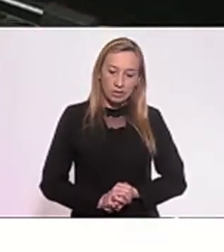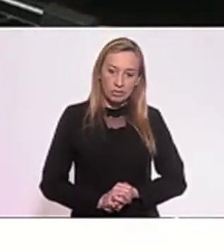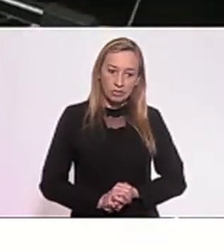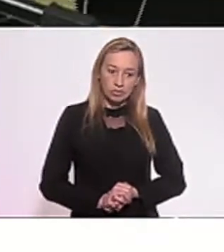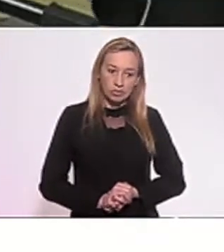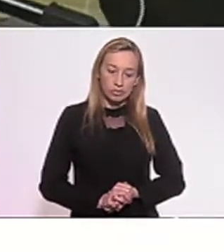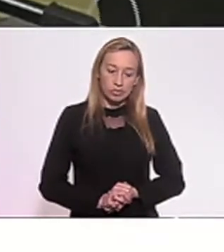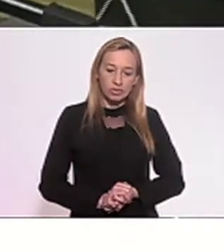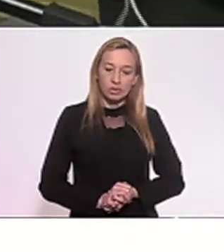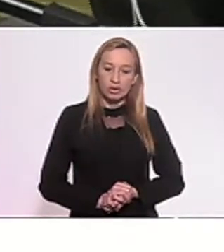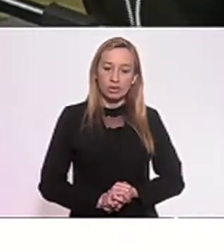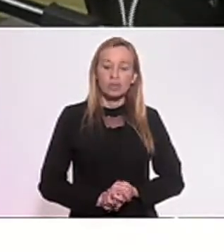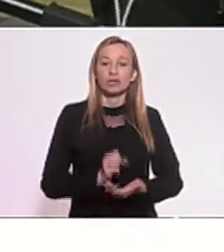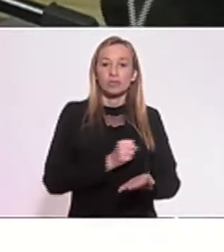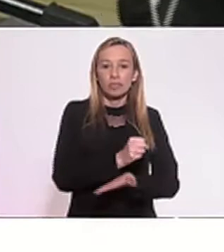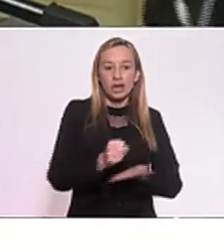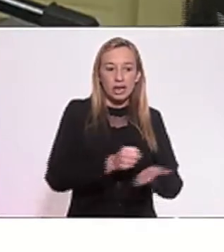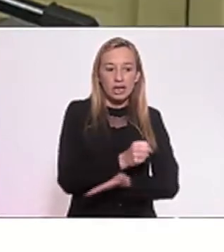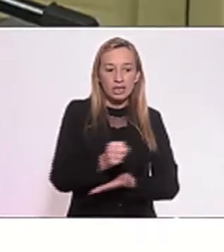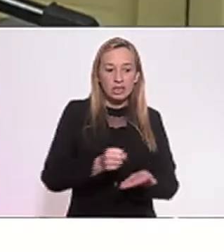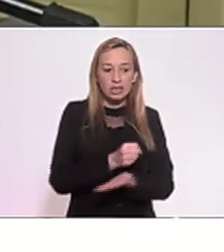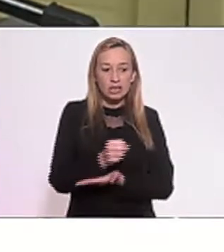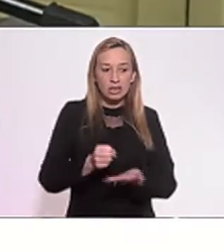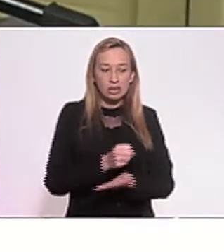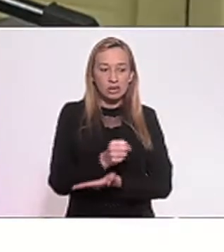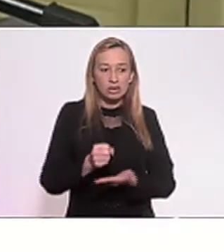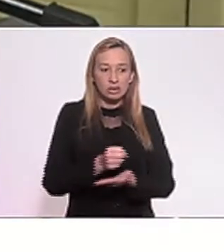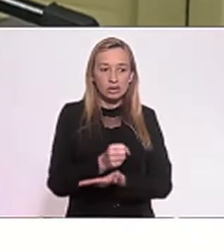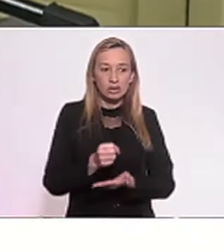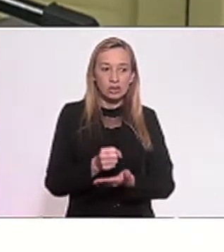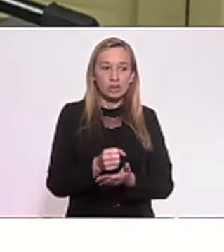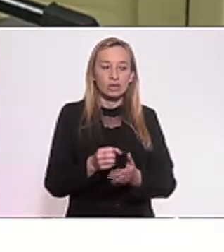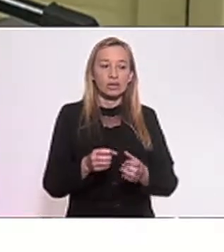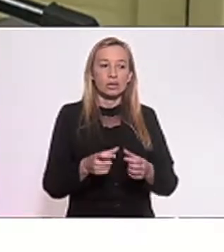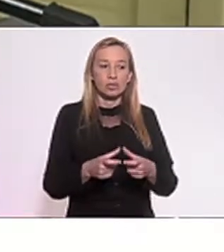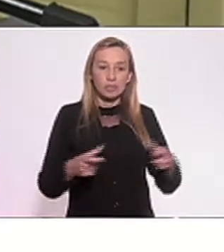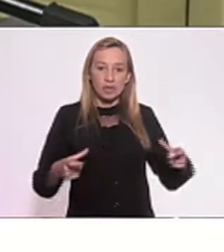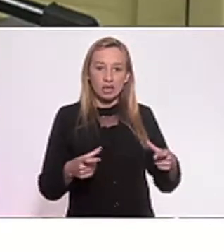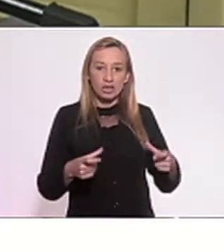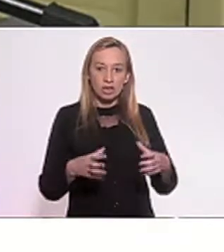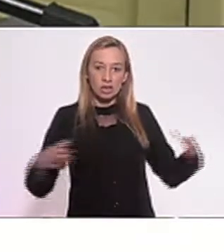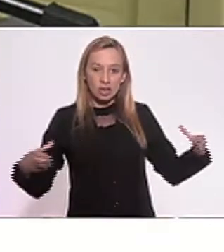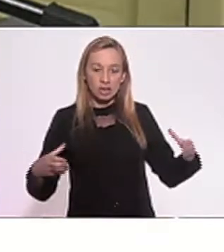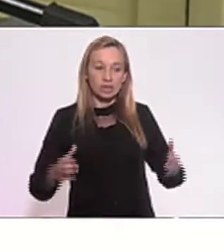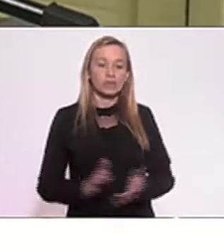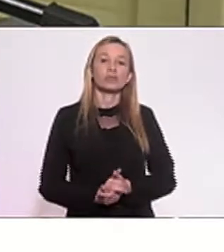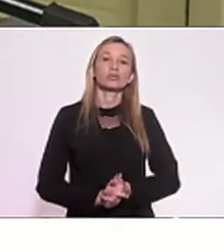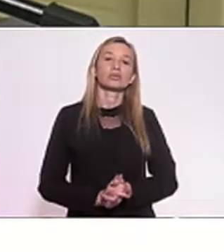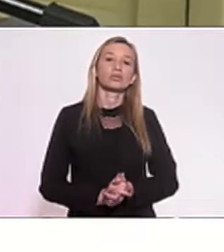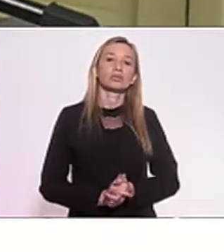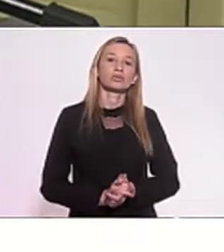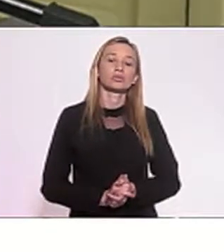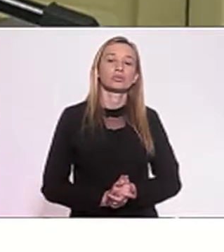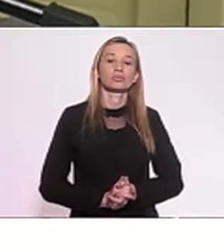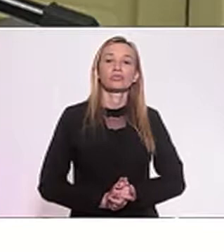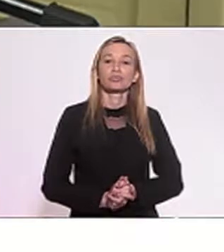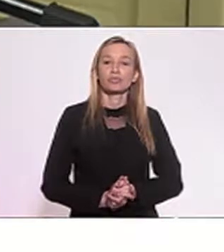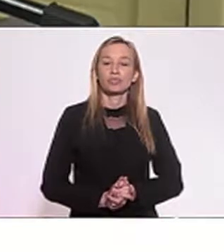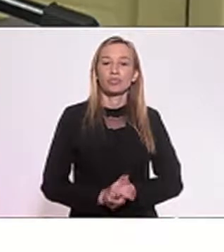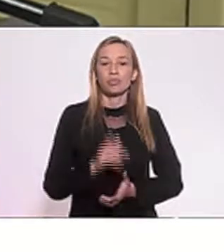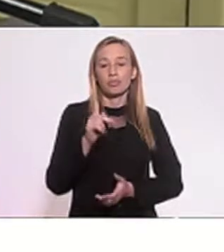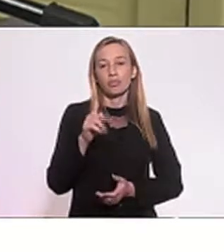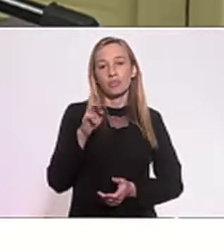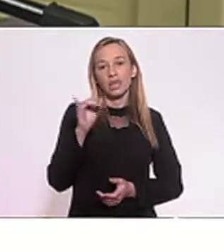básica, média e de alta complexidade, para prevenir a peregrinação de gestante.